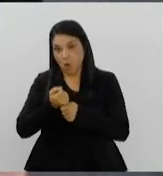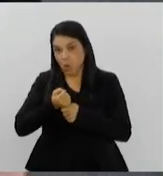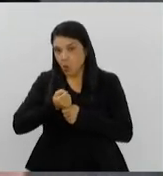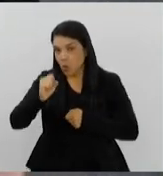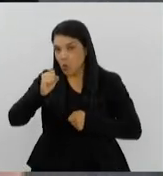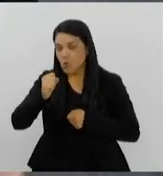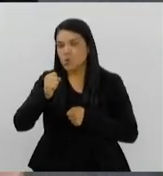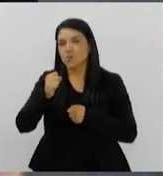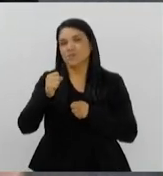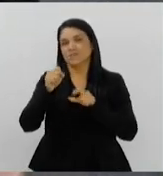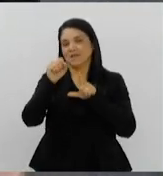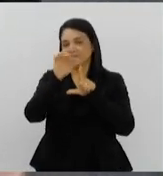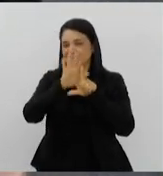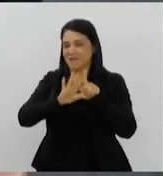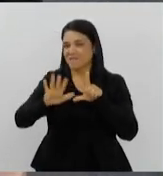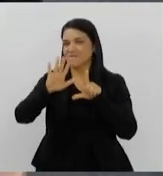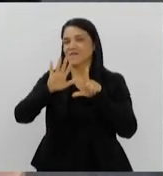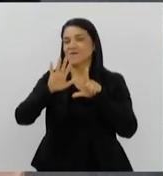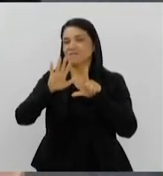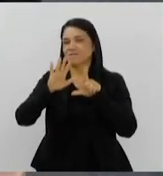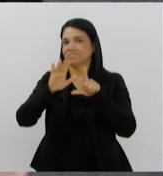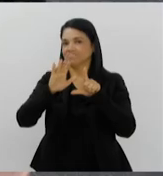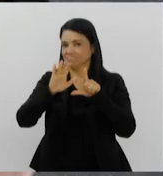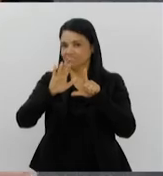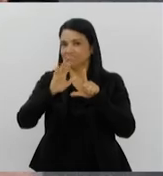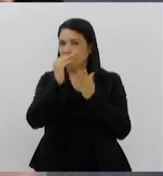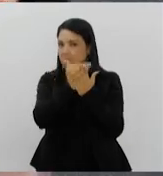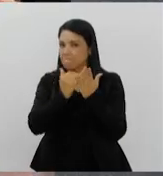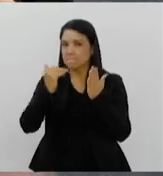de aplicativo. Então, é preciso